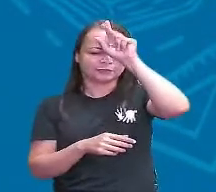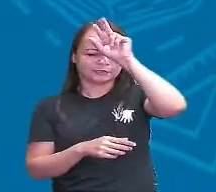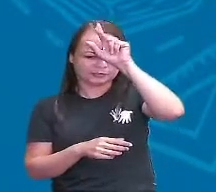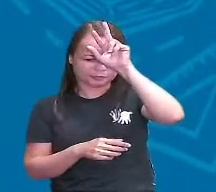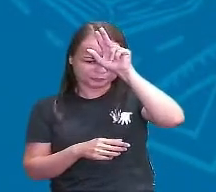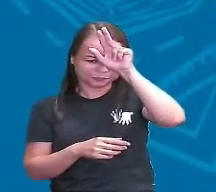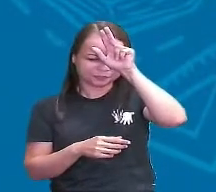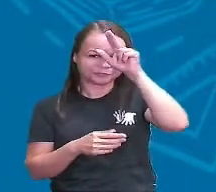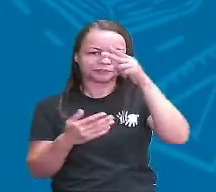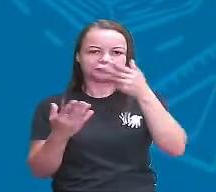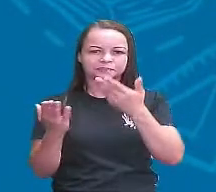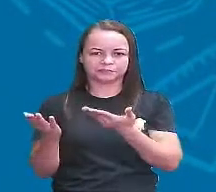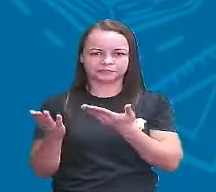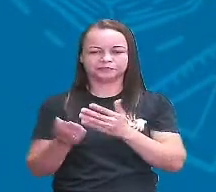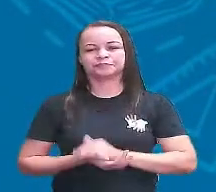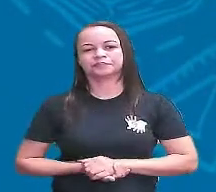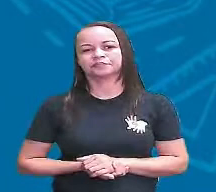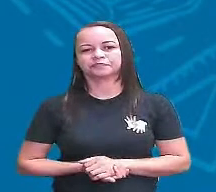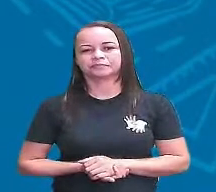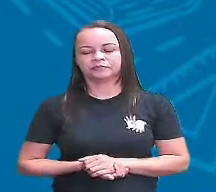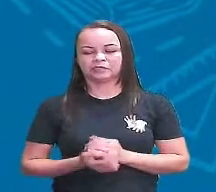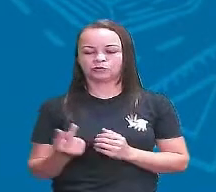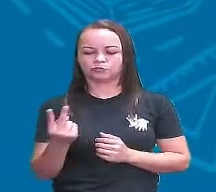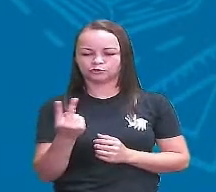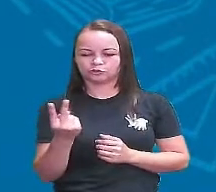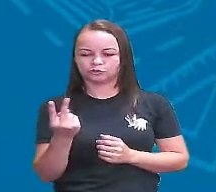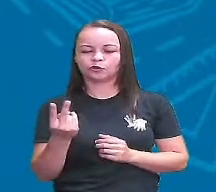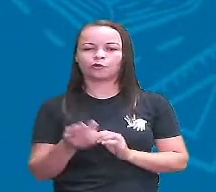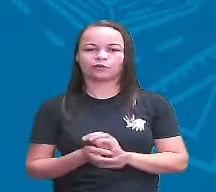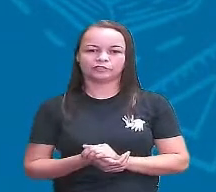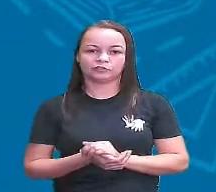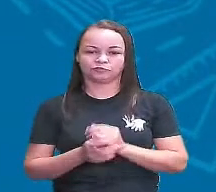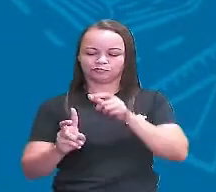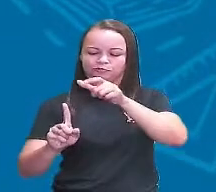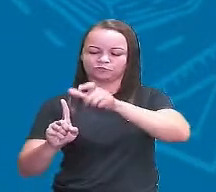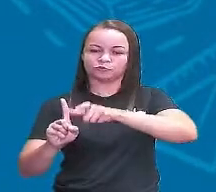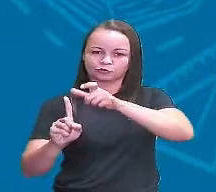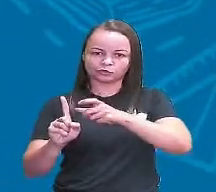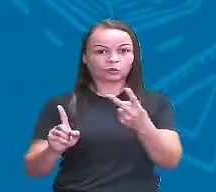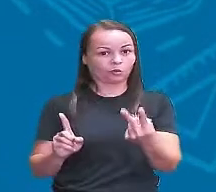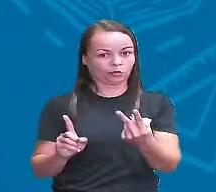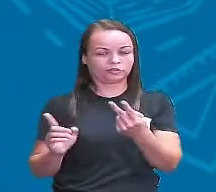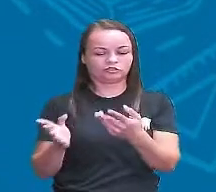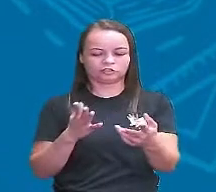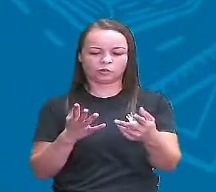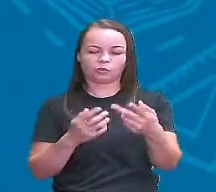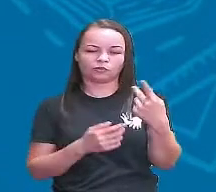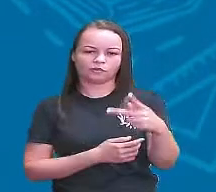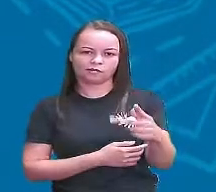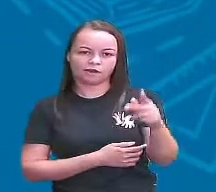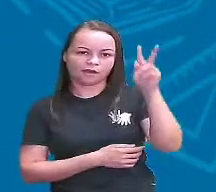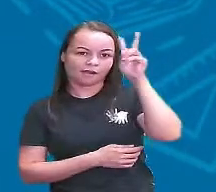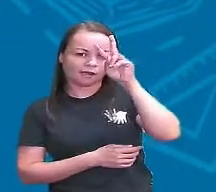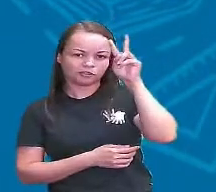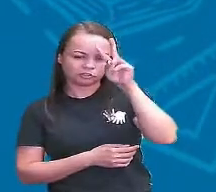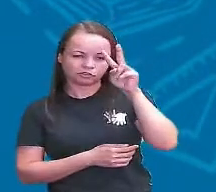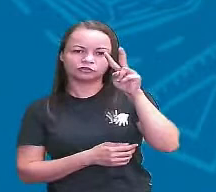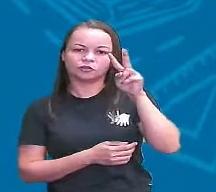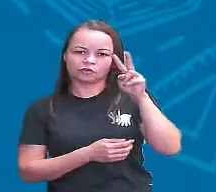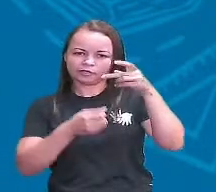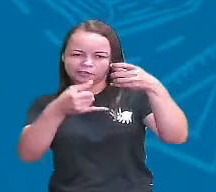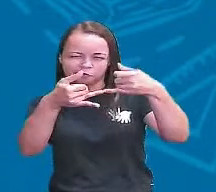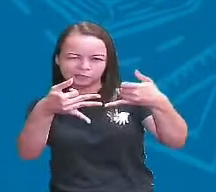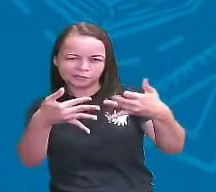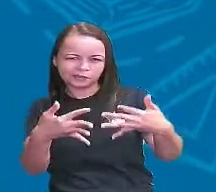Temos a cigarra, não é? Foram dois personagens aí onde a história falou